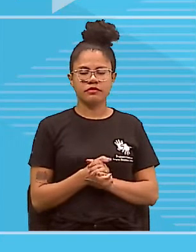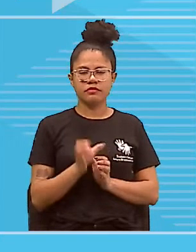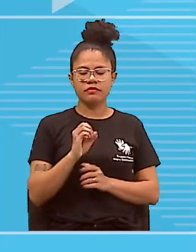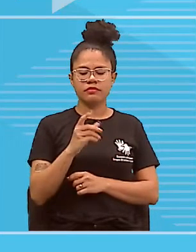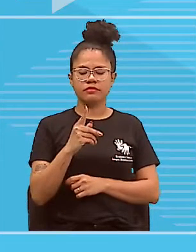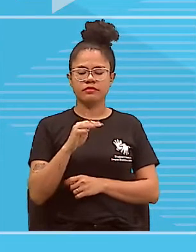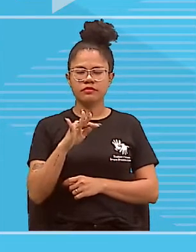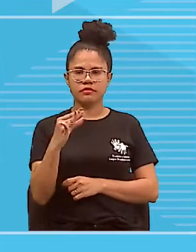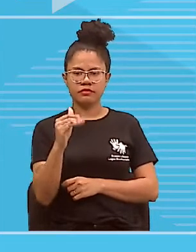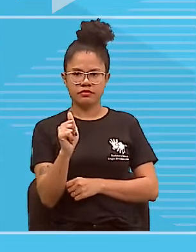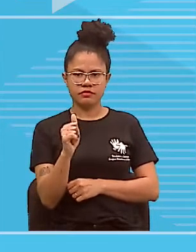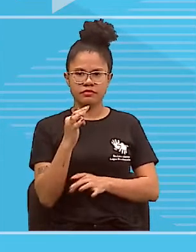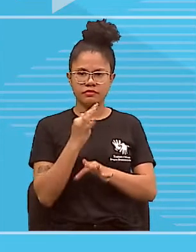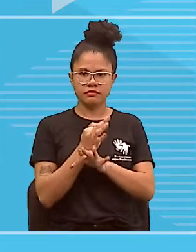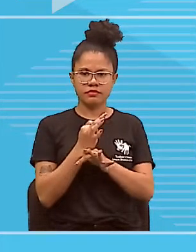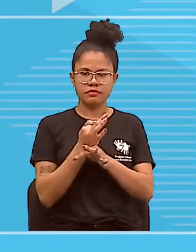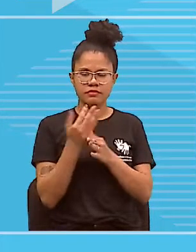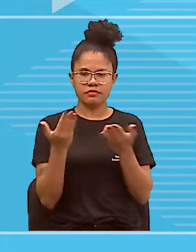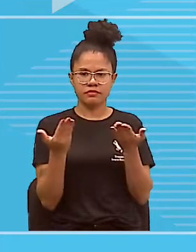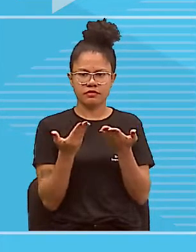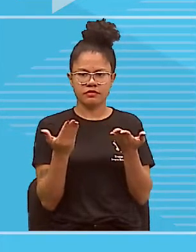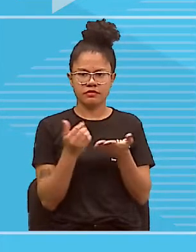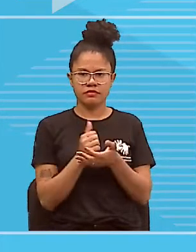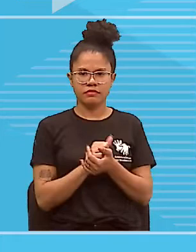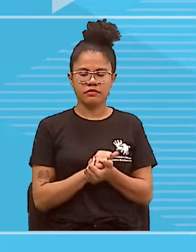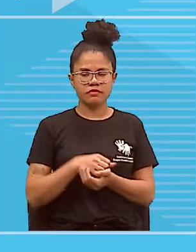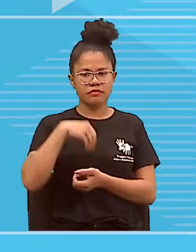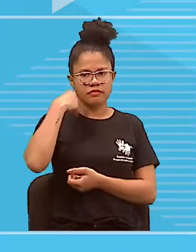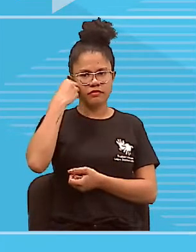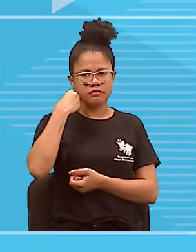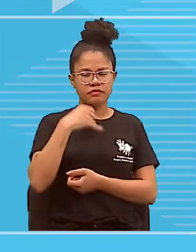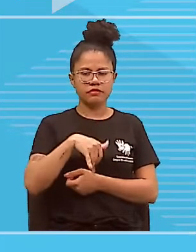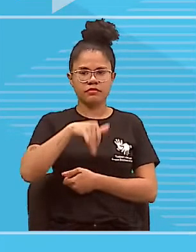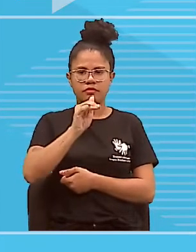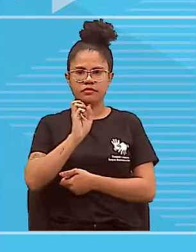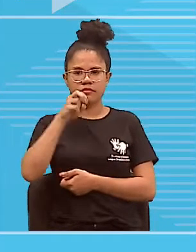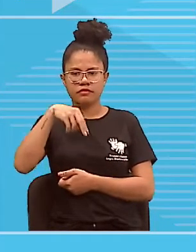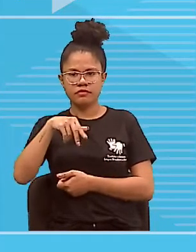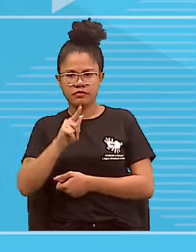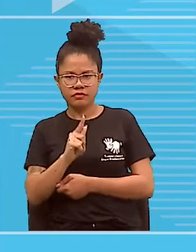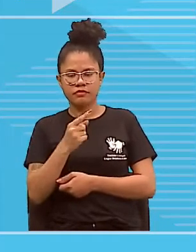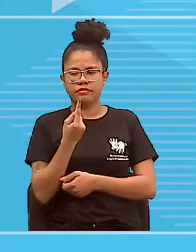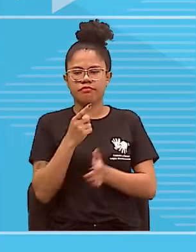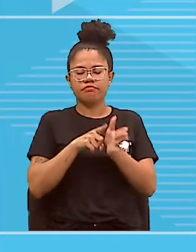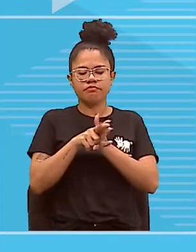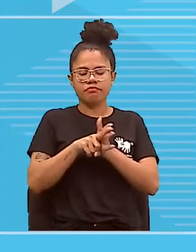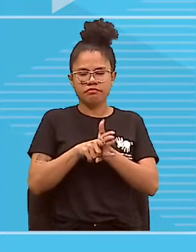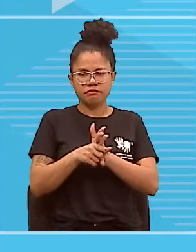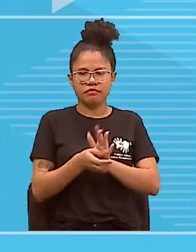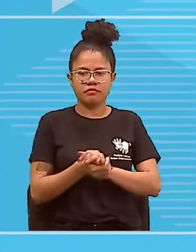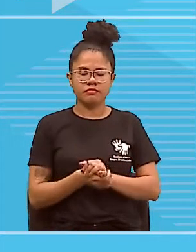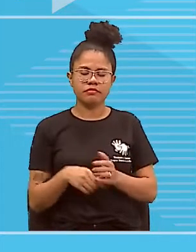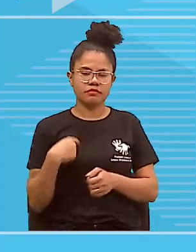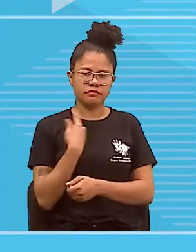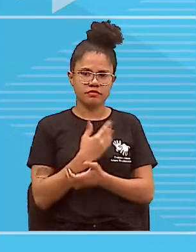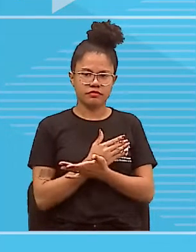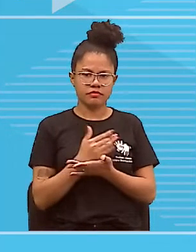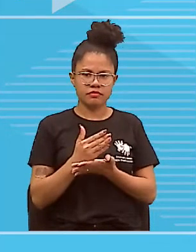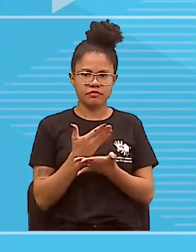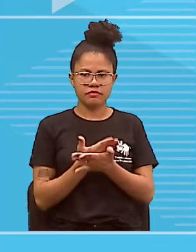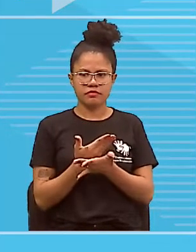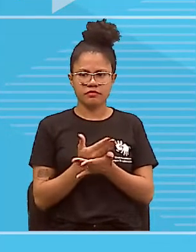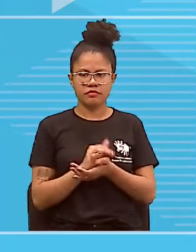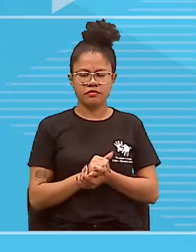do experimento de ONG Beleza então hoje a gente já vai começar a trabalhar ainda mais